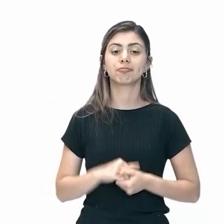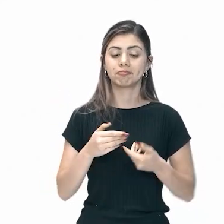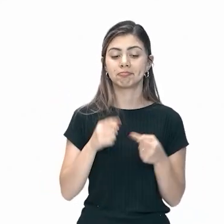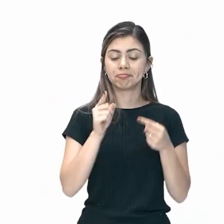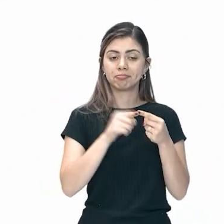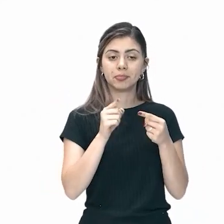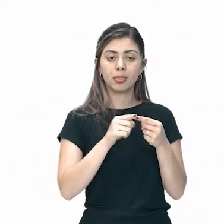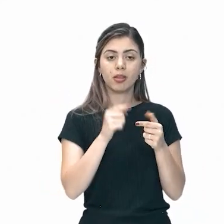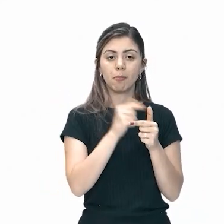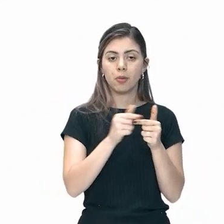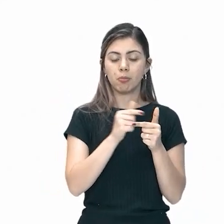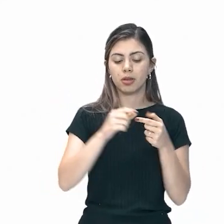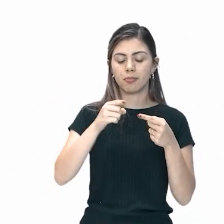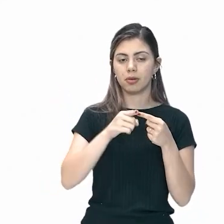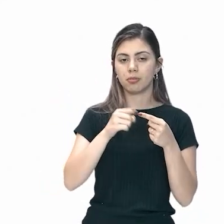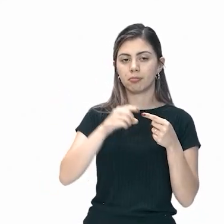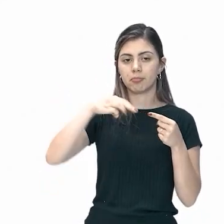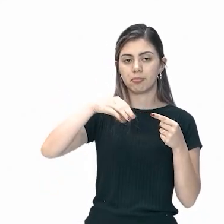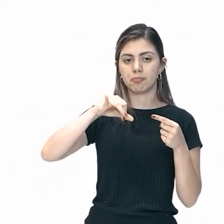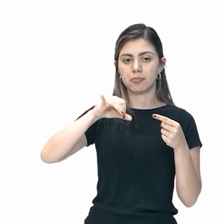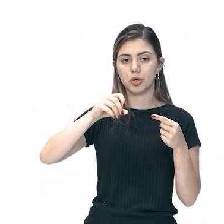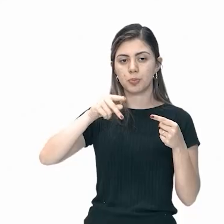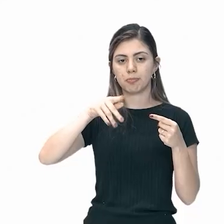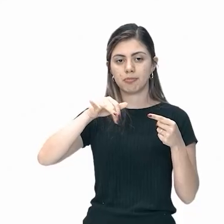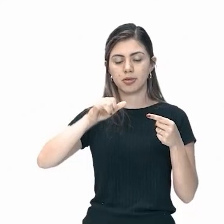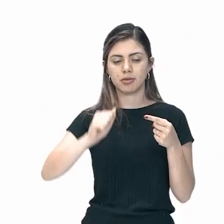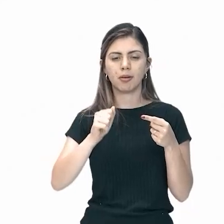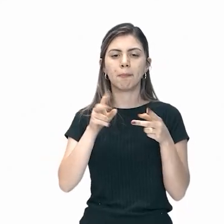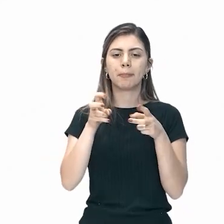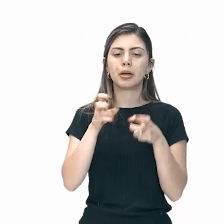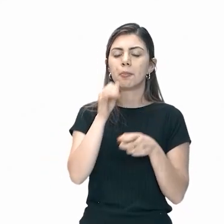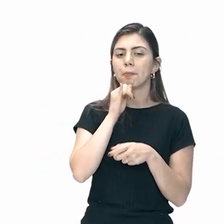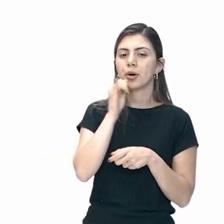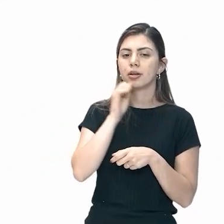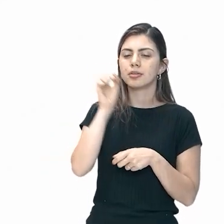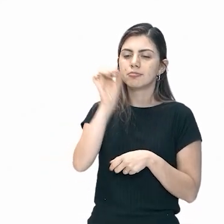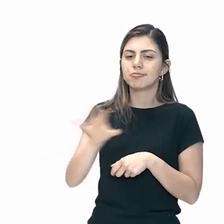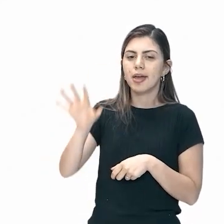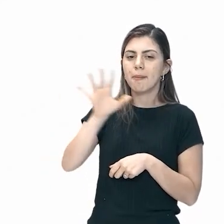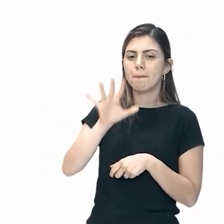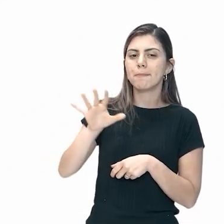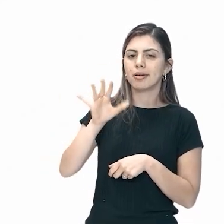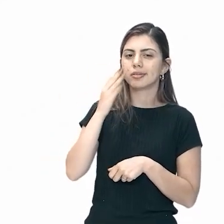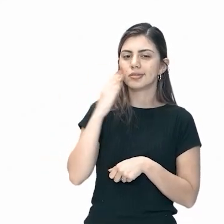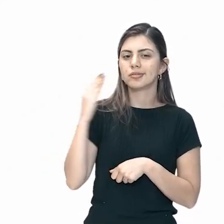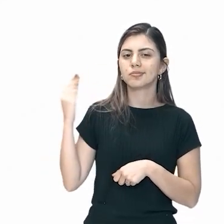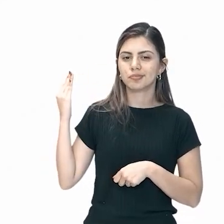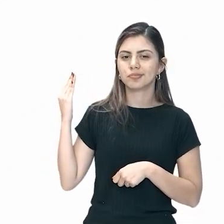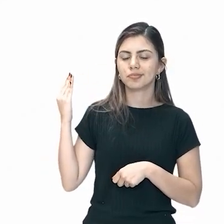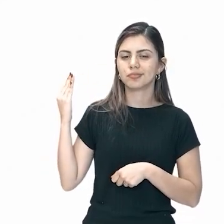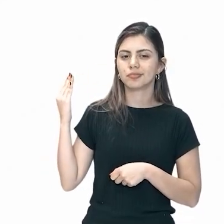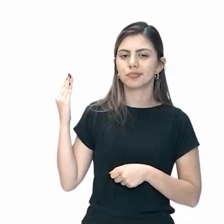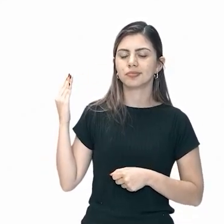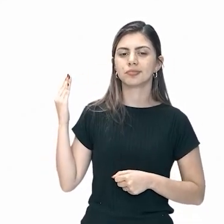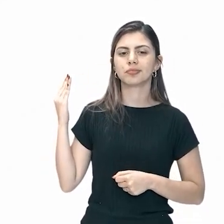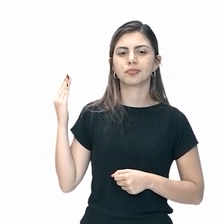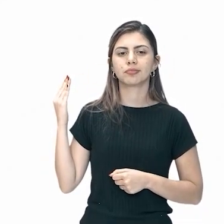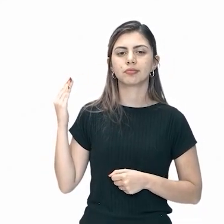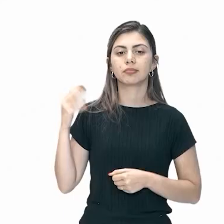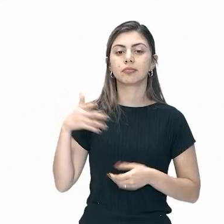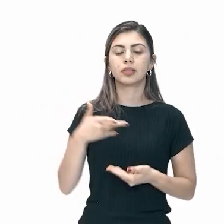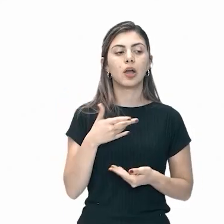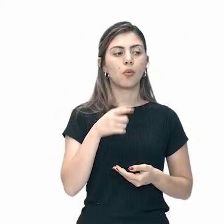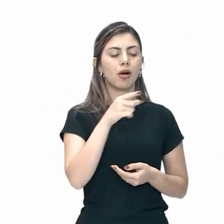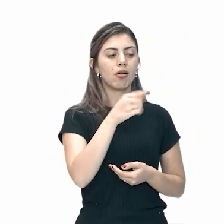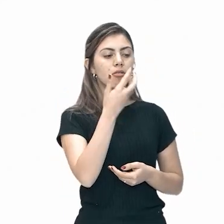tem miopia, tu vai perceber, por exemplo, olha só, tu vai perceber aí, a pessoa que tem miopia, que ela